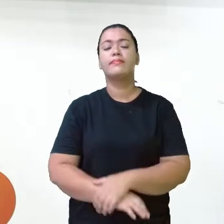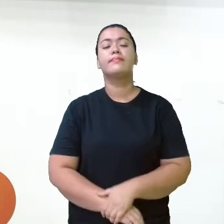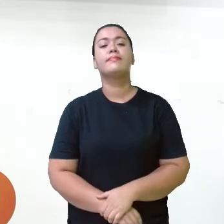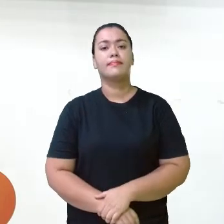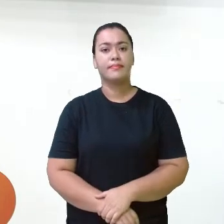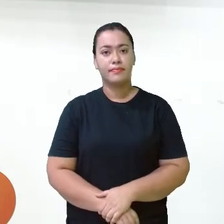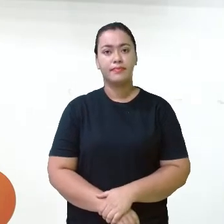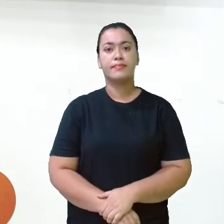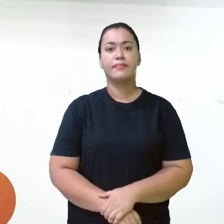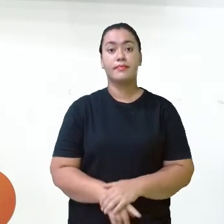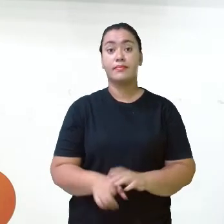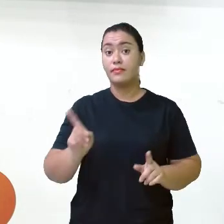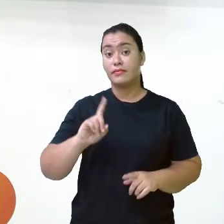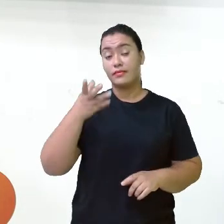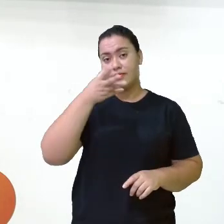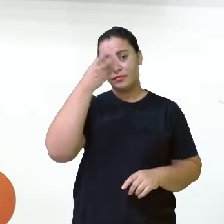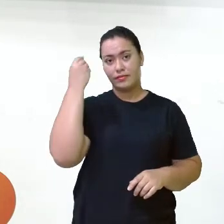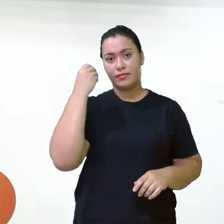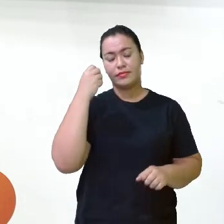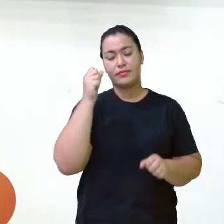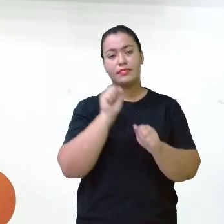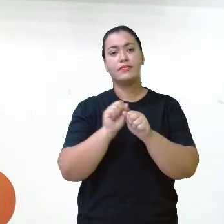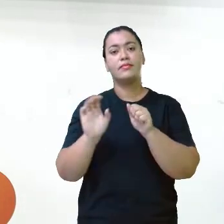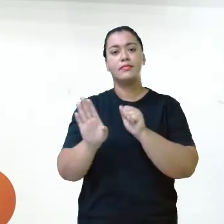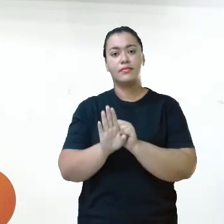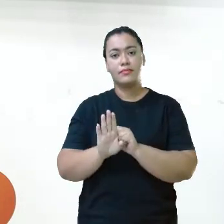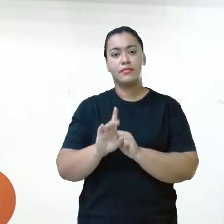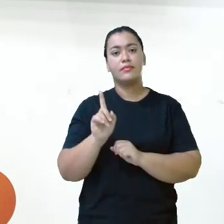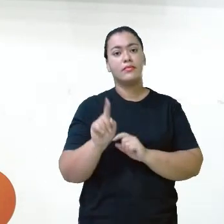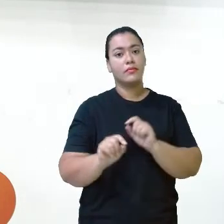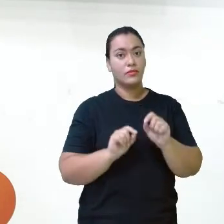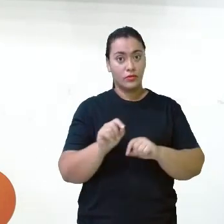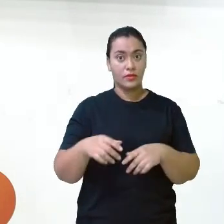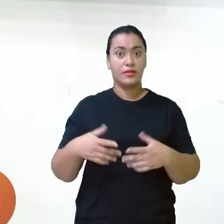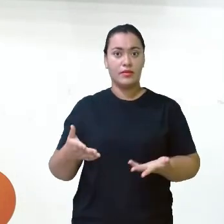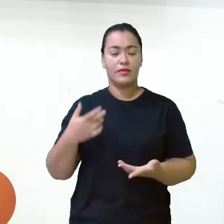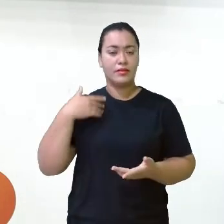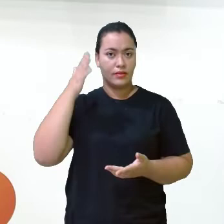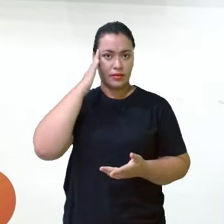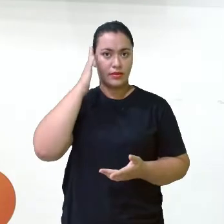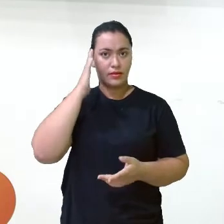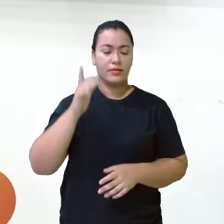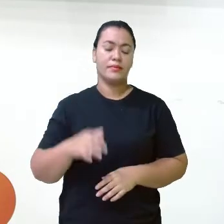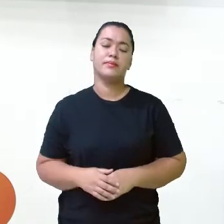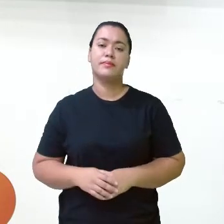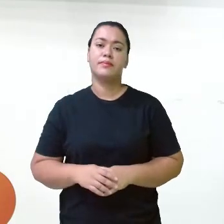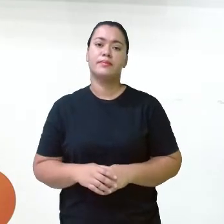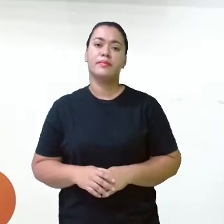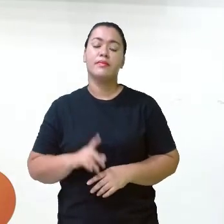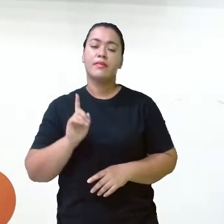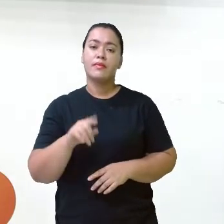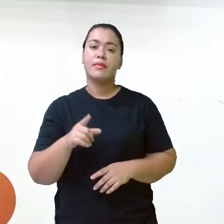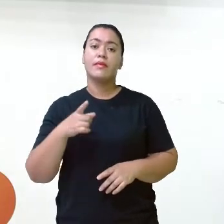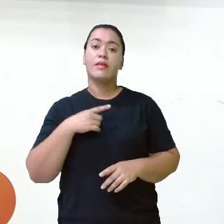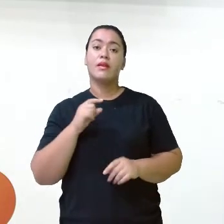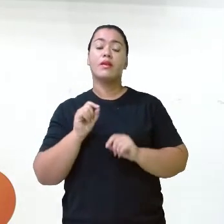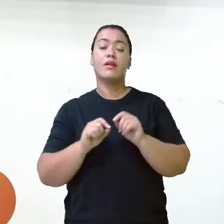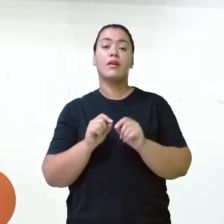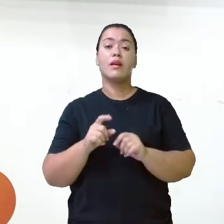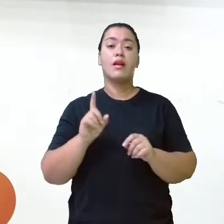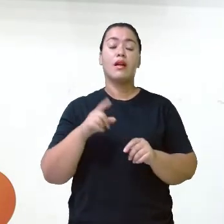substantivo. Não esquecer. Substantivo, o que é, né? Tá lá no início da aula. É a classe que dá